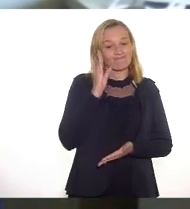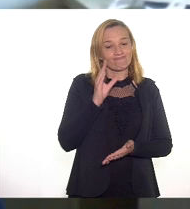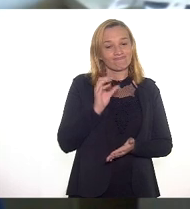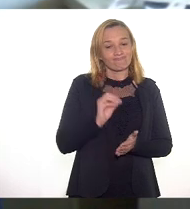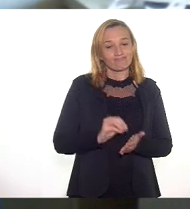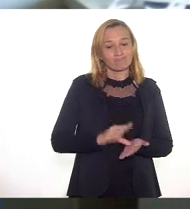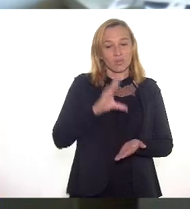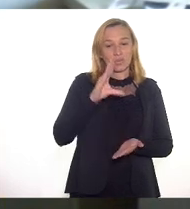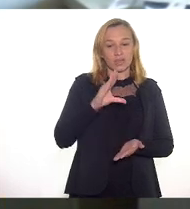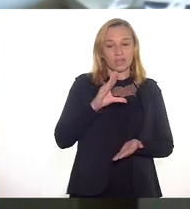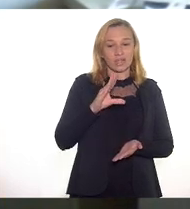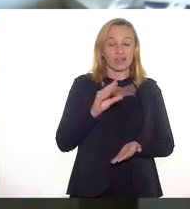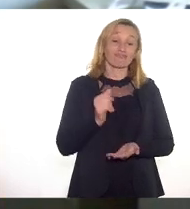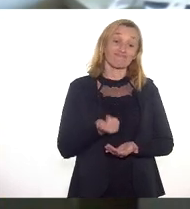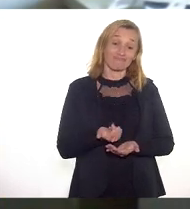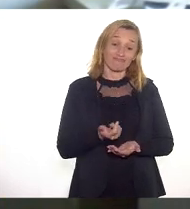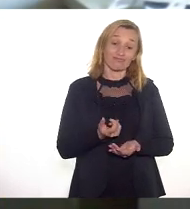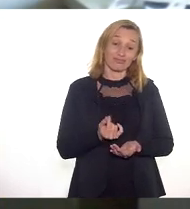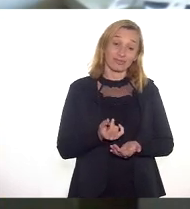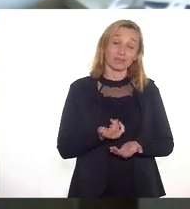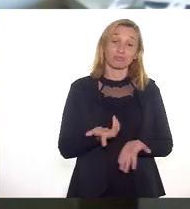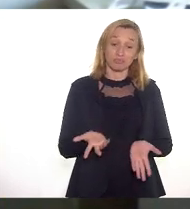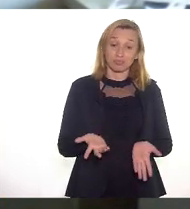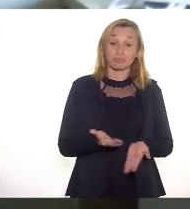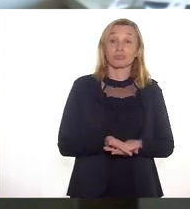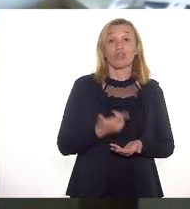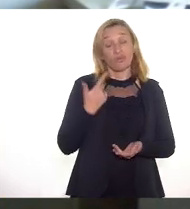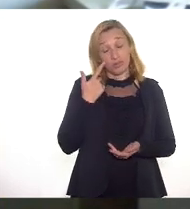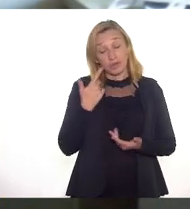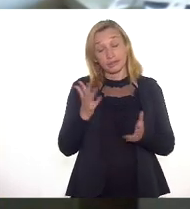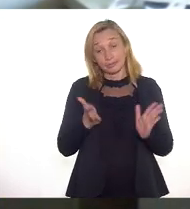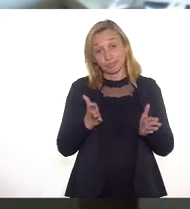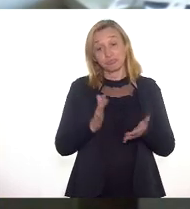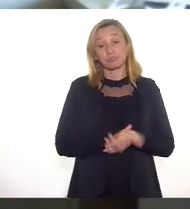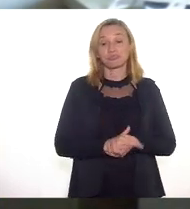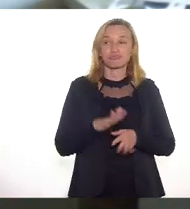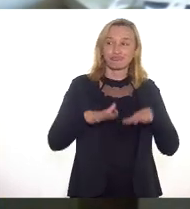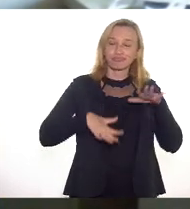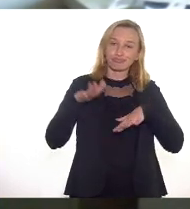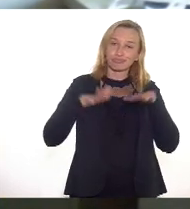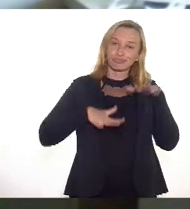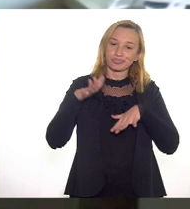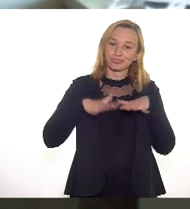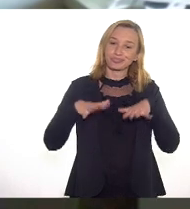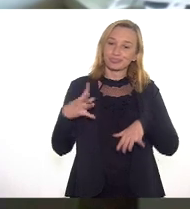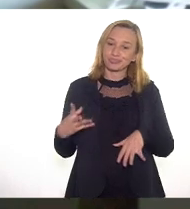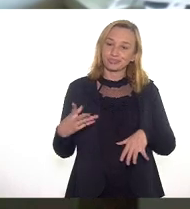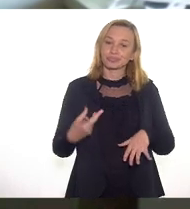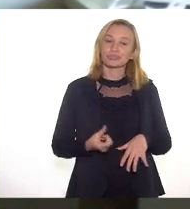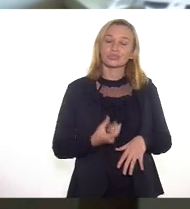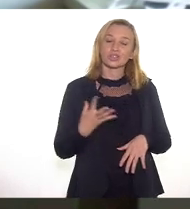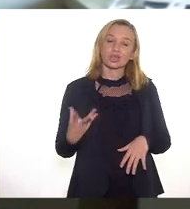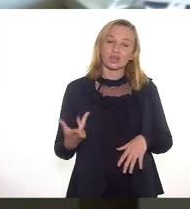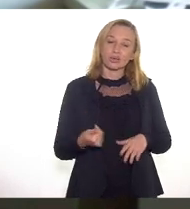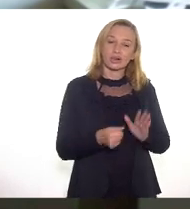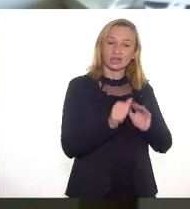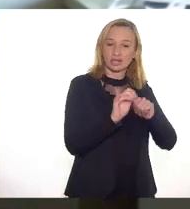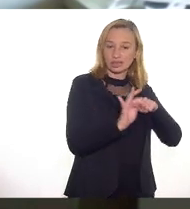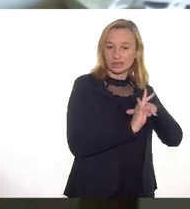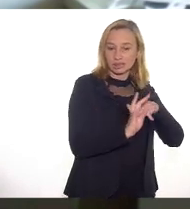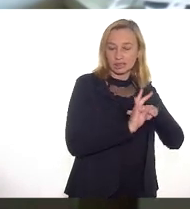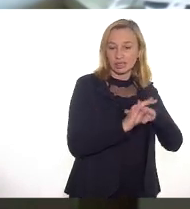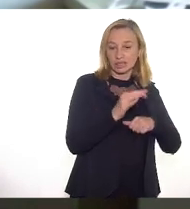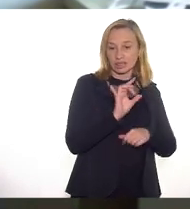aumentar receita. E aí, já vamos agora, independente da qualidade técnica de cada